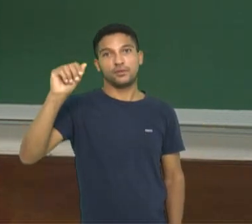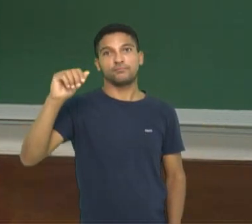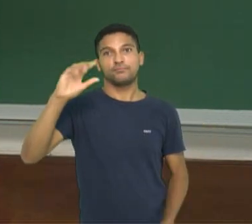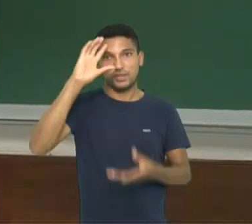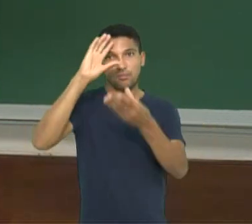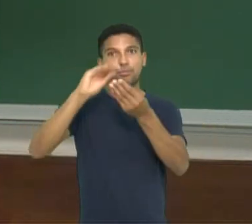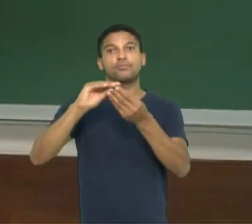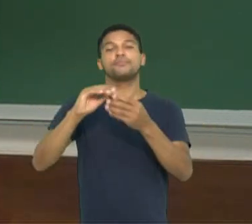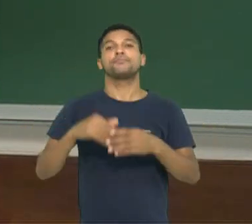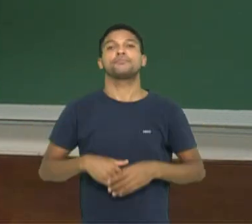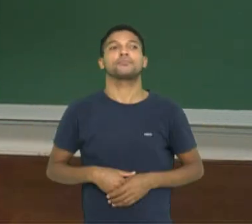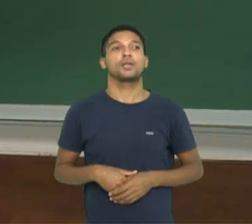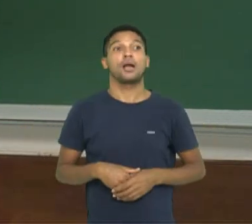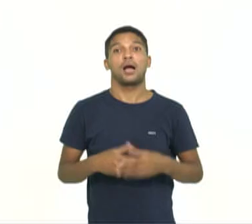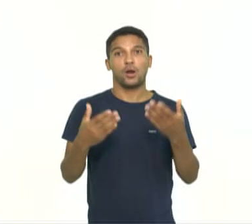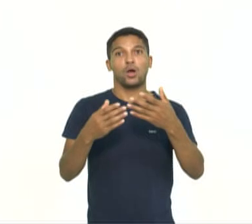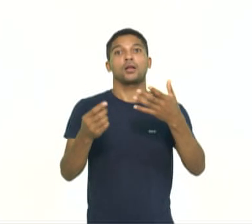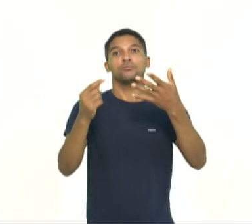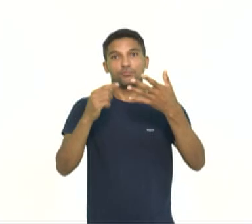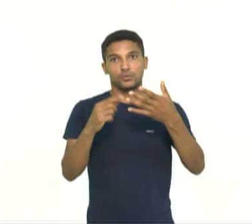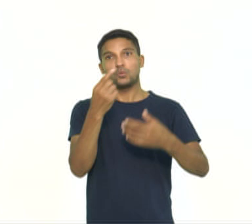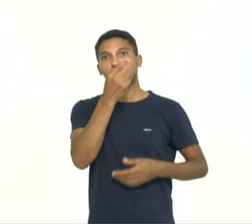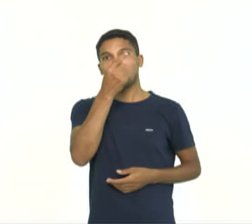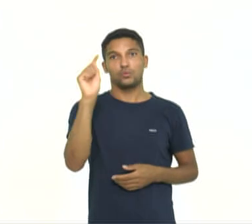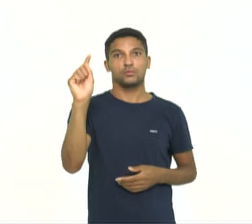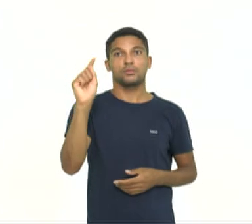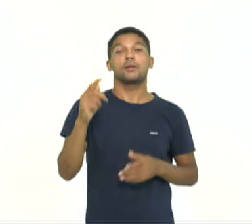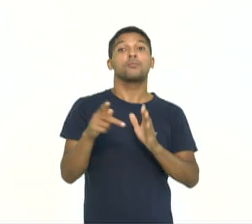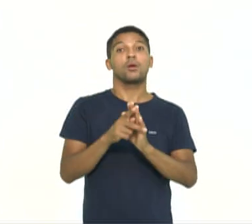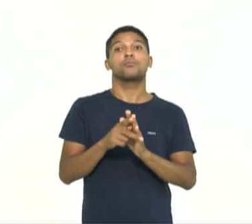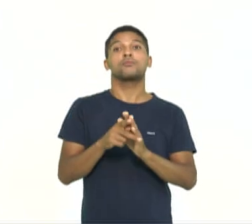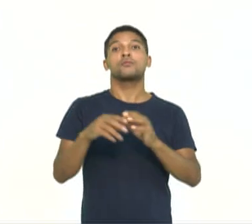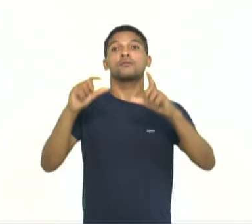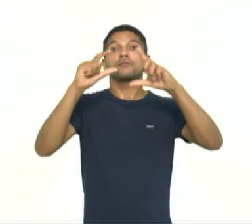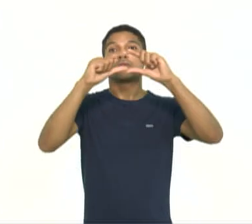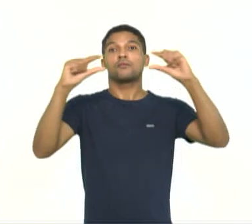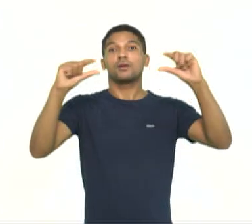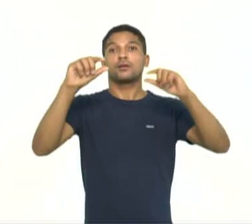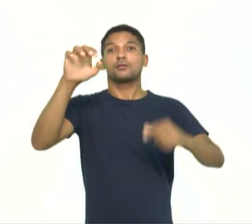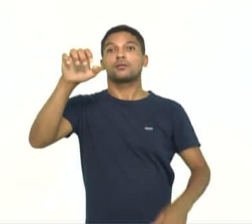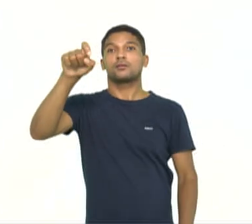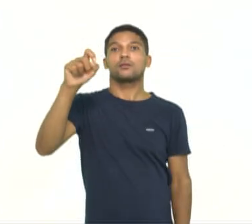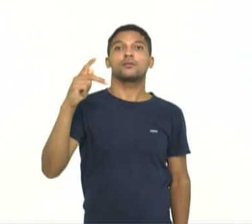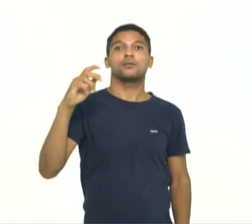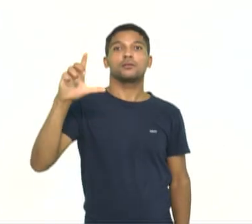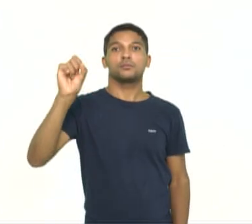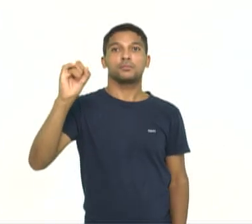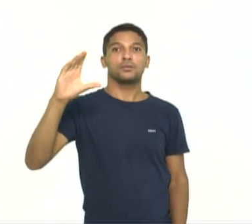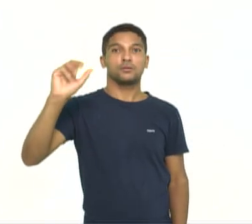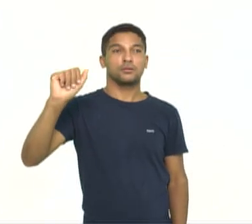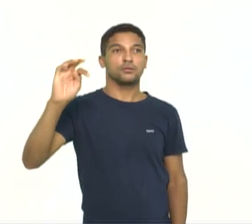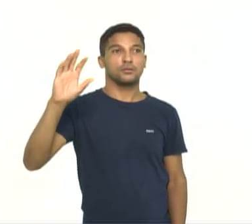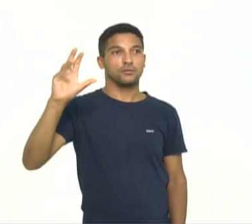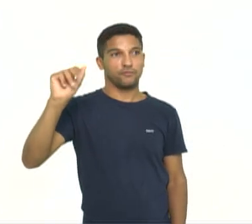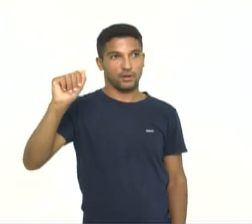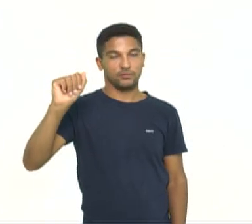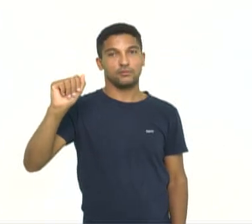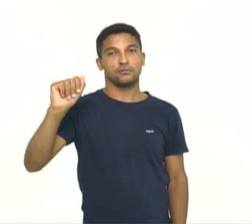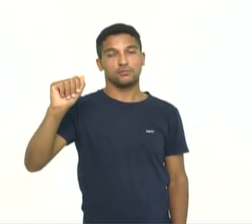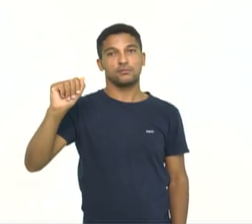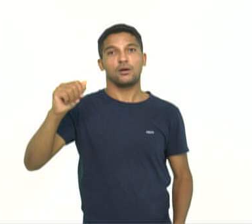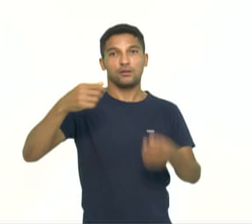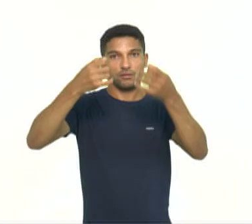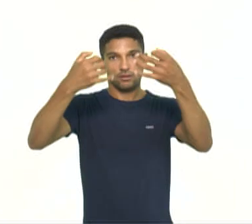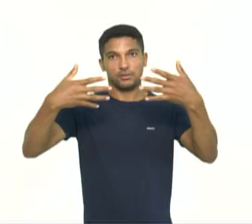explicativas. Observem lá, por quê, que, pois, posto ao verbo, quando vem após o verbo. Então, observem um exemplo, ó, volte